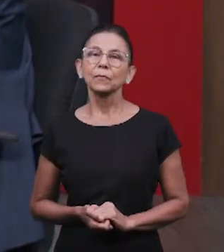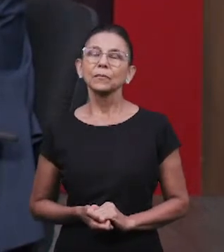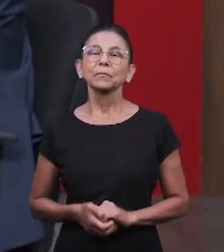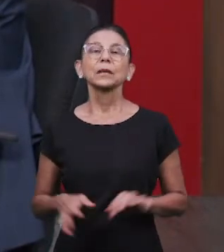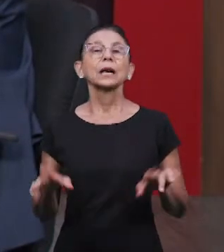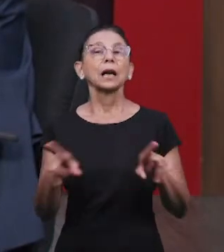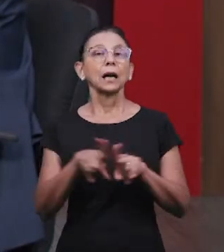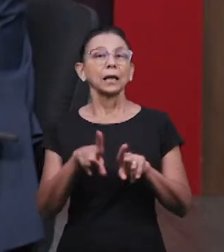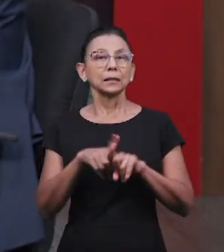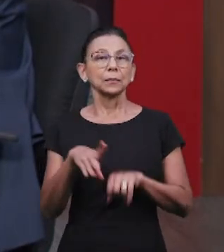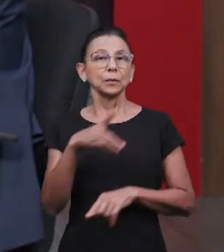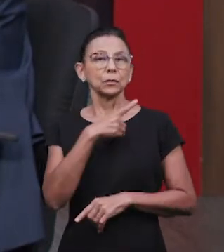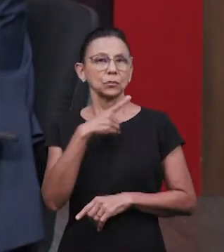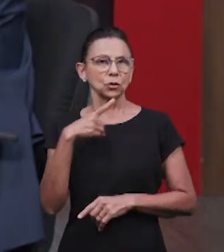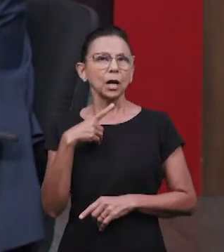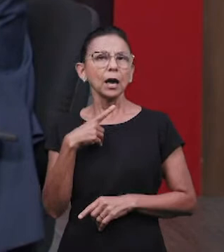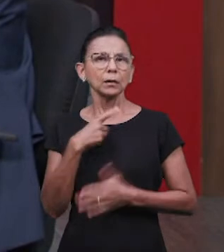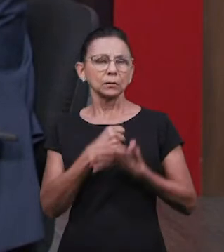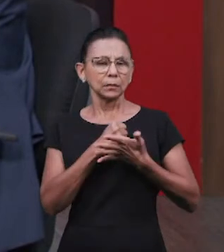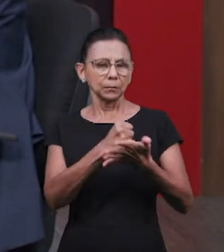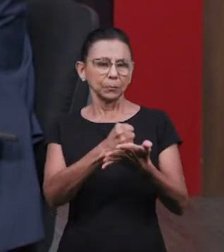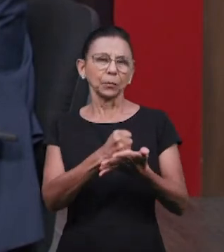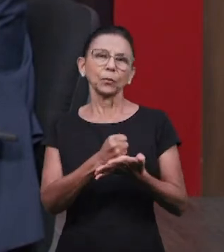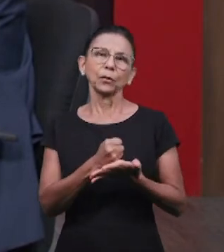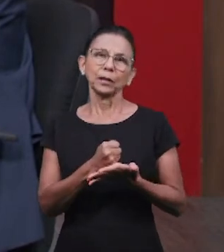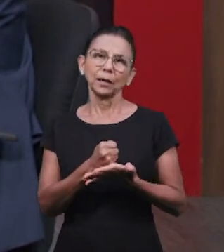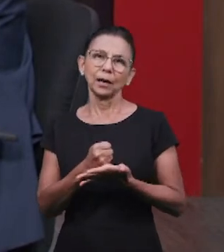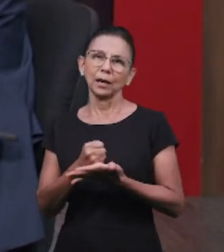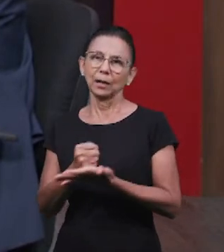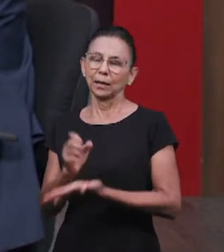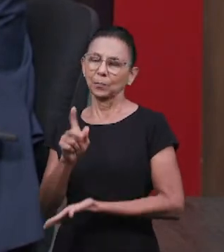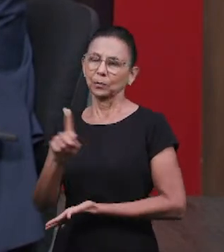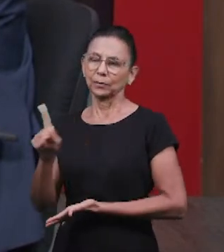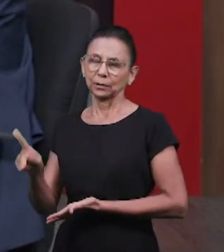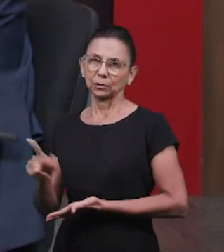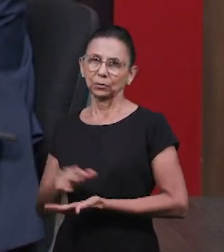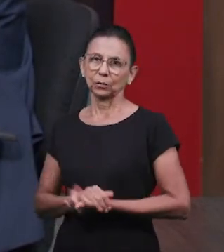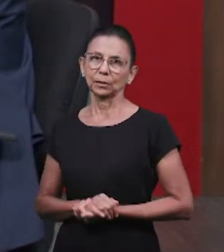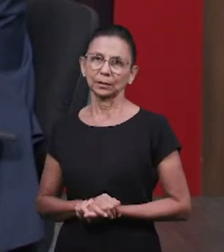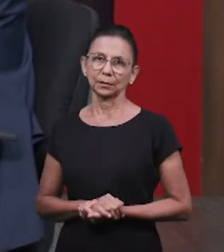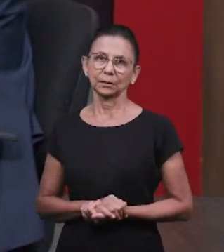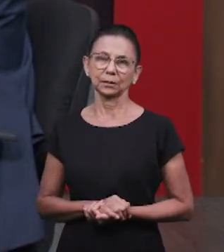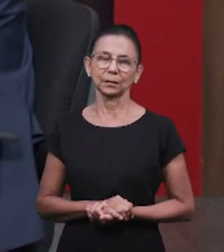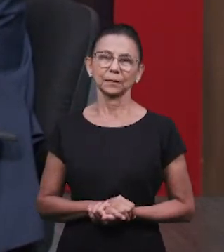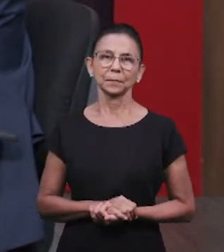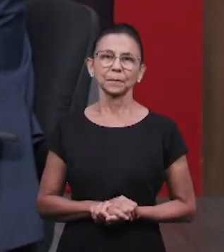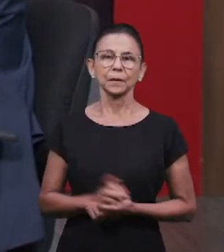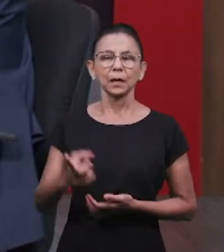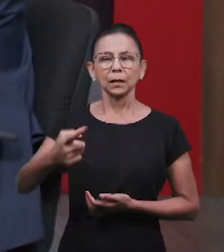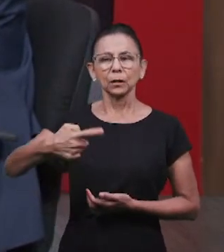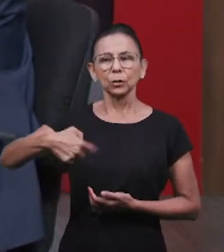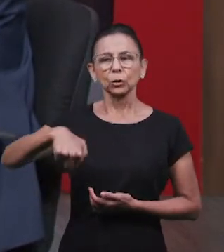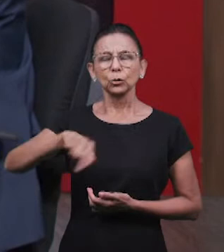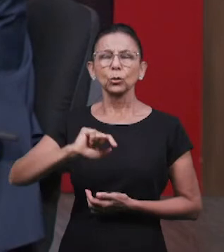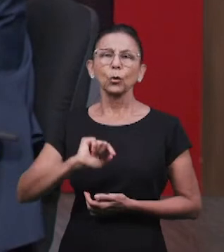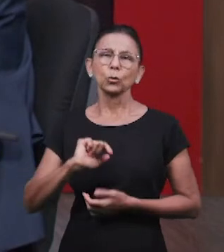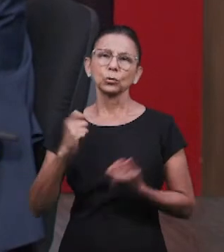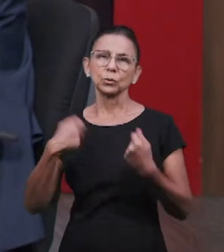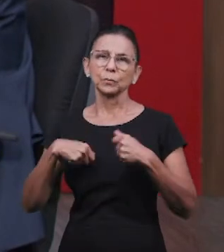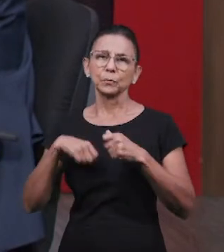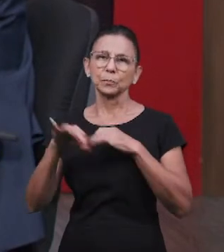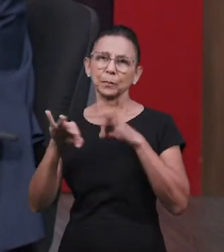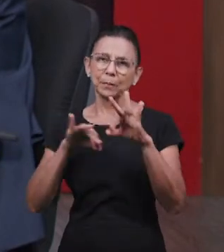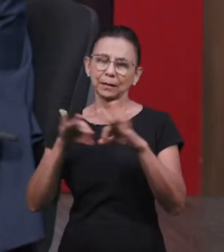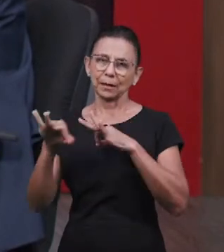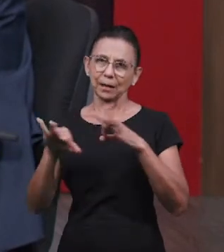ia falar isso agora. Não só as professoras. Somos um corpo. E toda a igreja tem que estar preparada. Desde quem recebe...